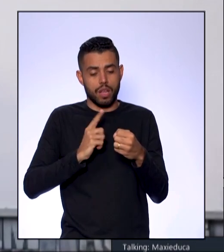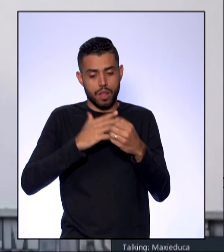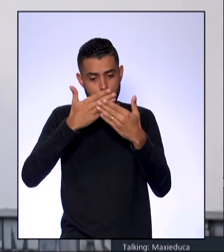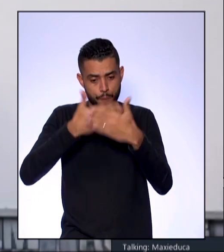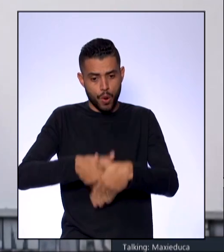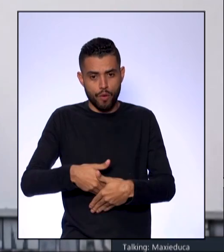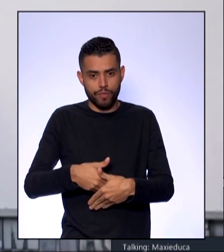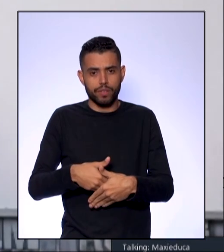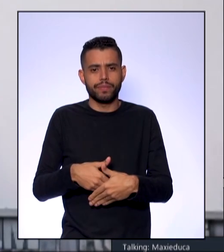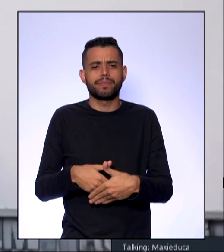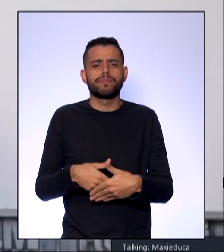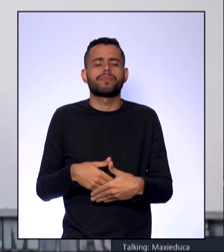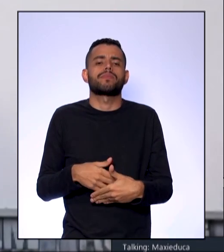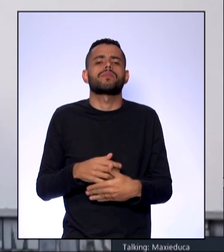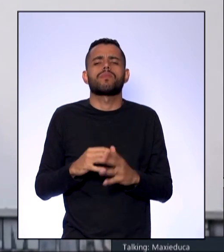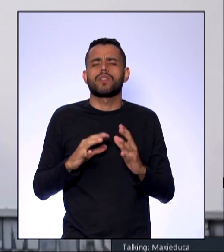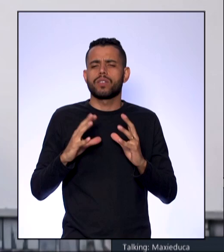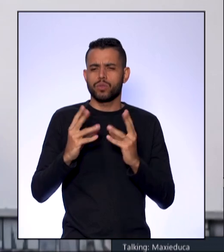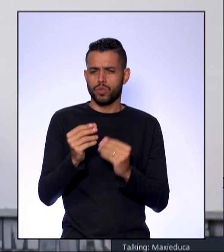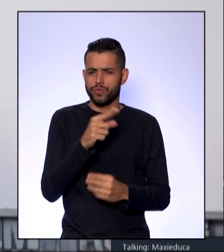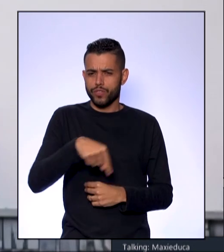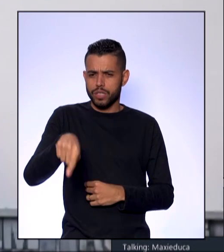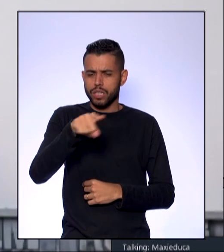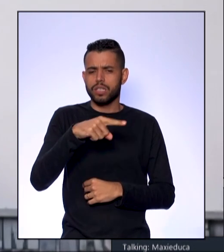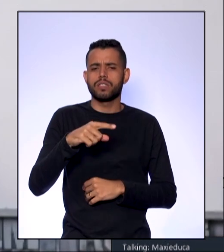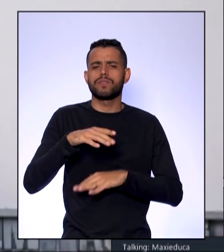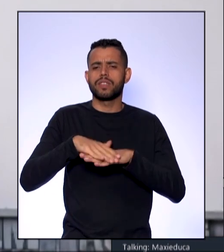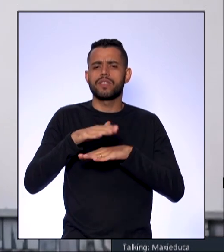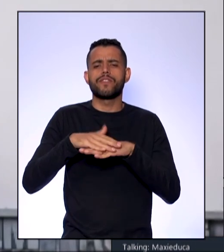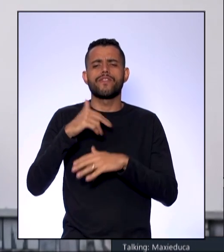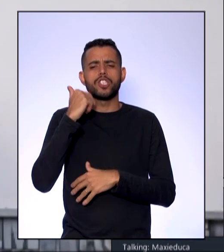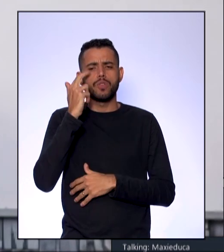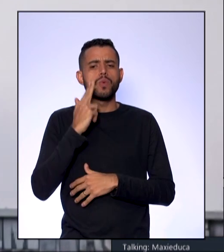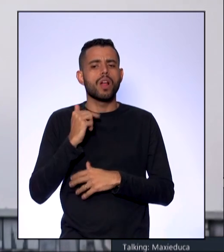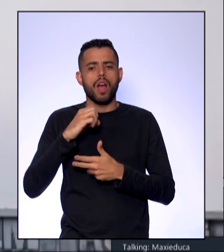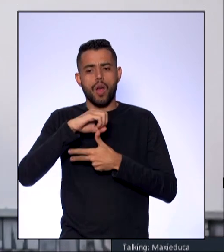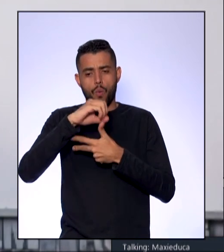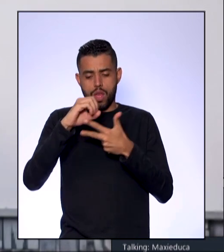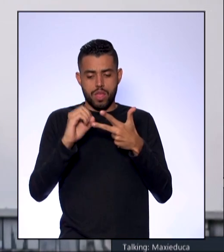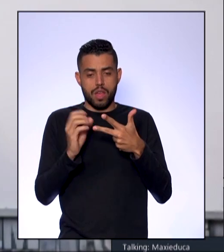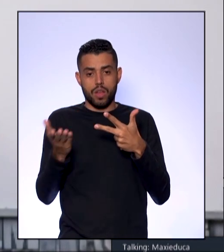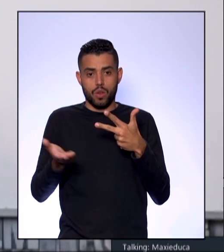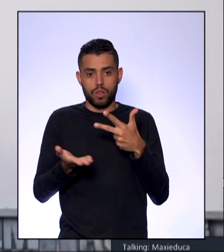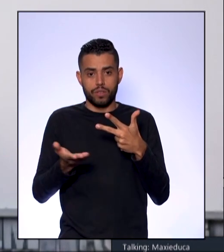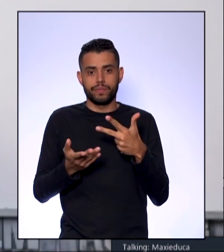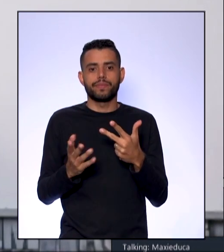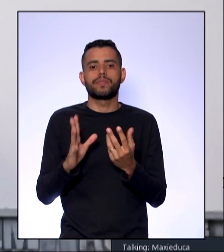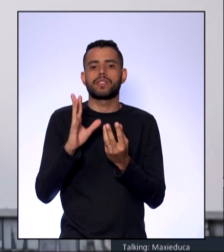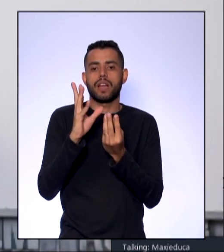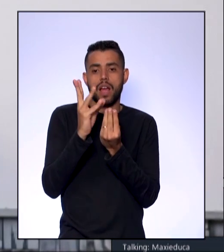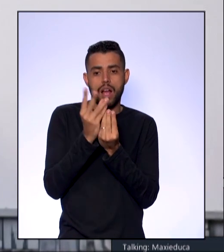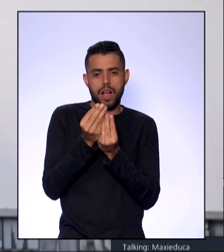tá? Para todos vocês que vão fazer vestibular, vão prestar o Enem esse ano, a arte